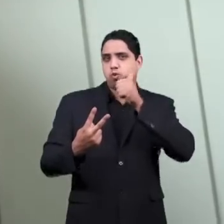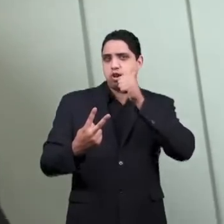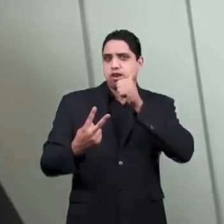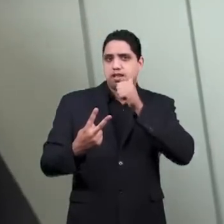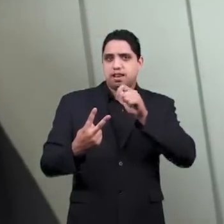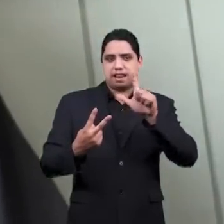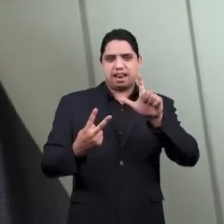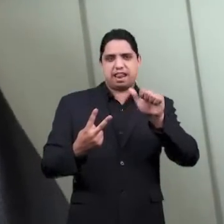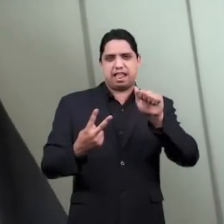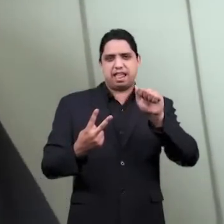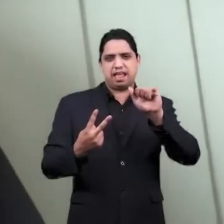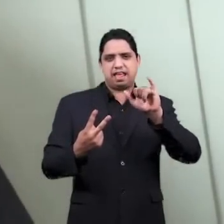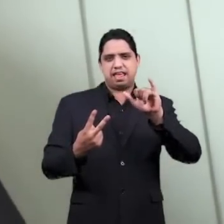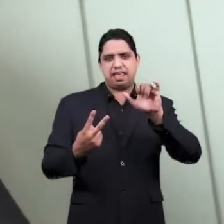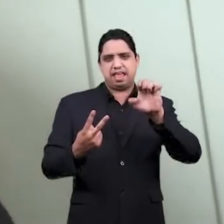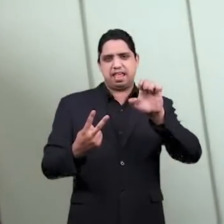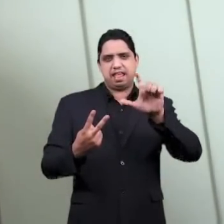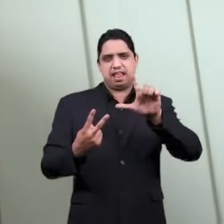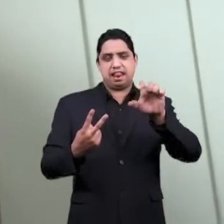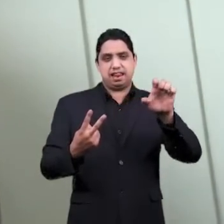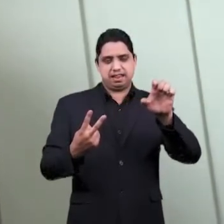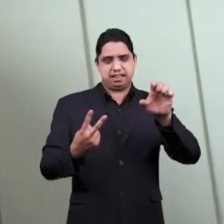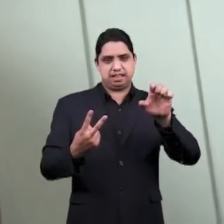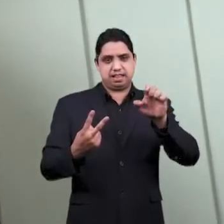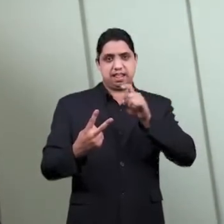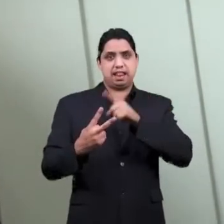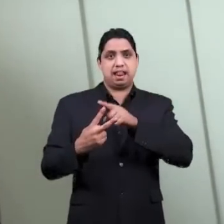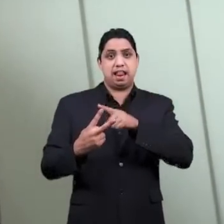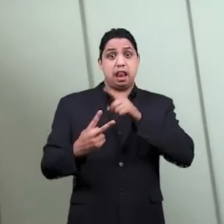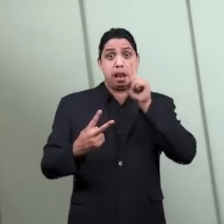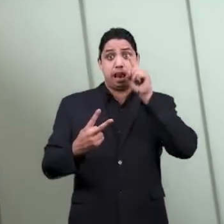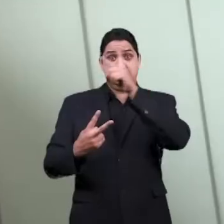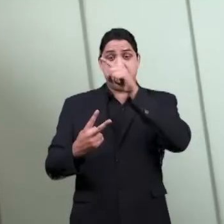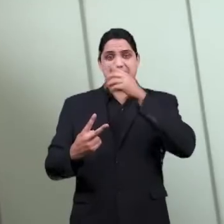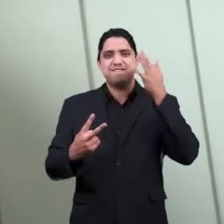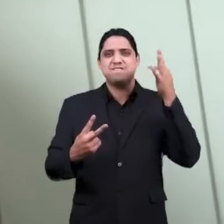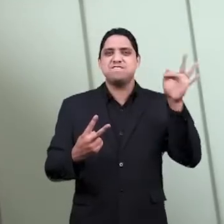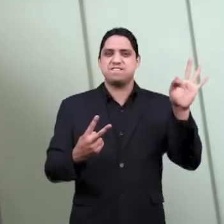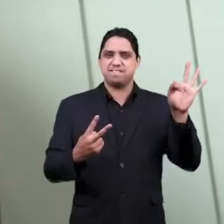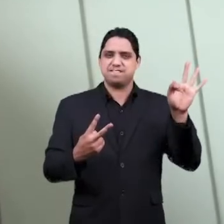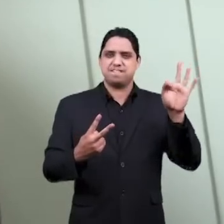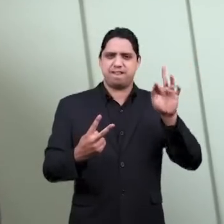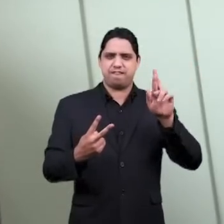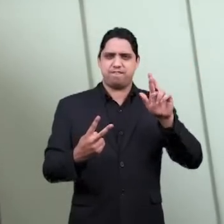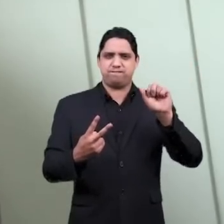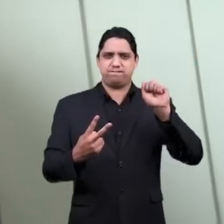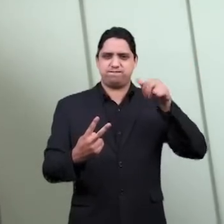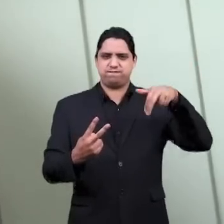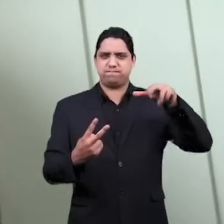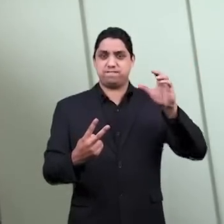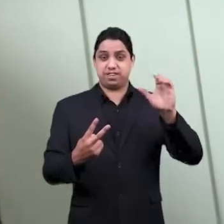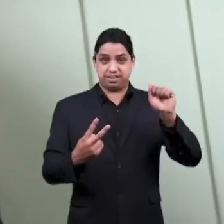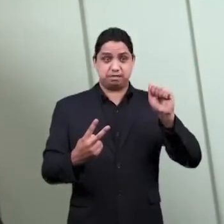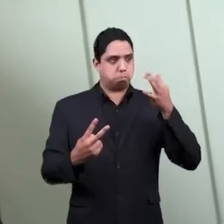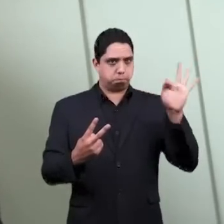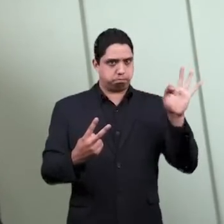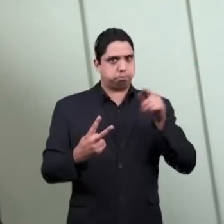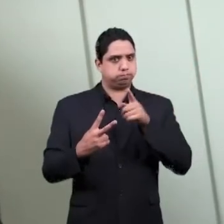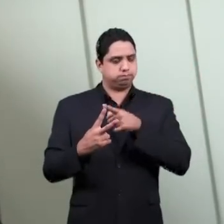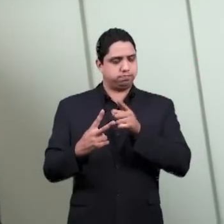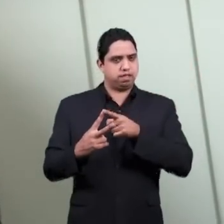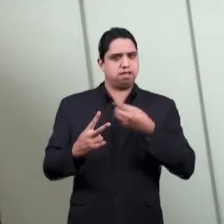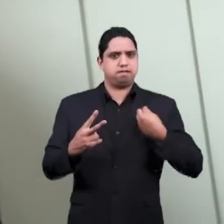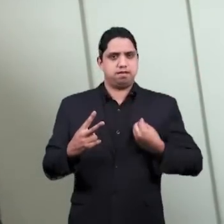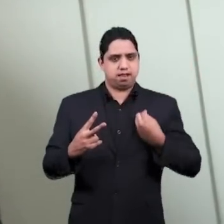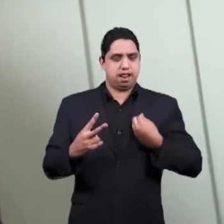Laele. Laele, ela pertence à nossa igreja lá de Paris, o grupo de jovens da igreja de Paris, e a irmã vai